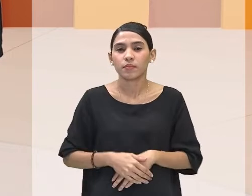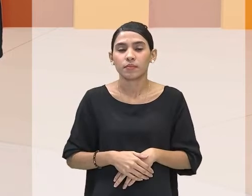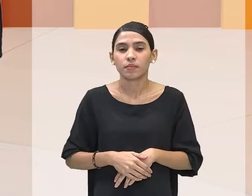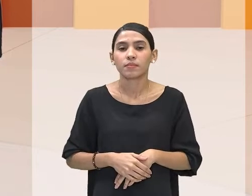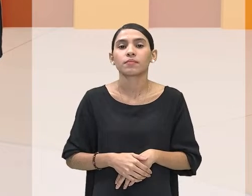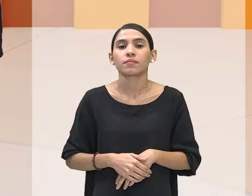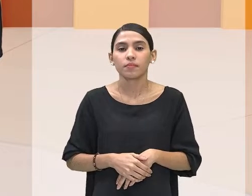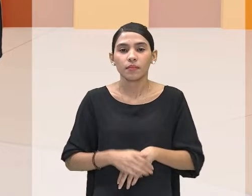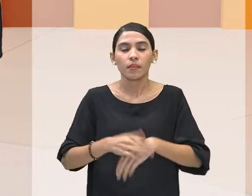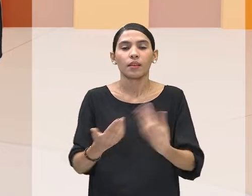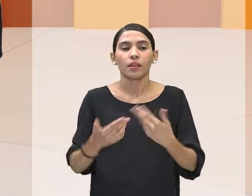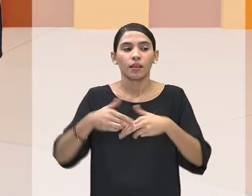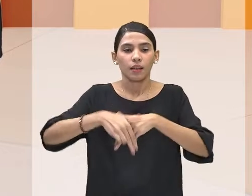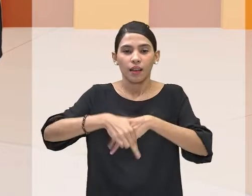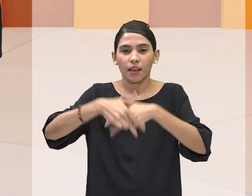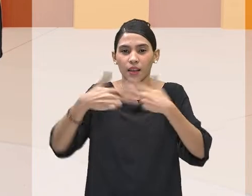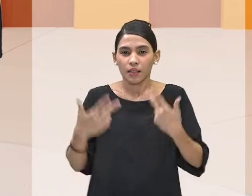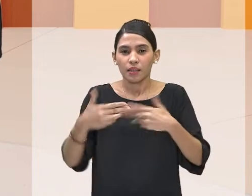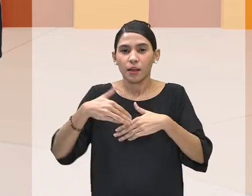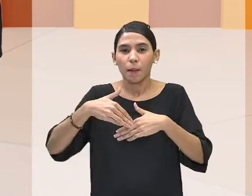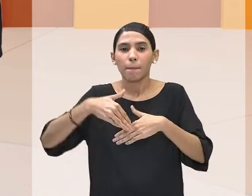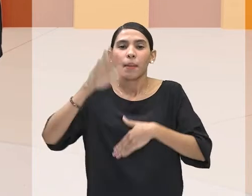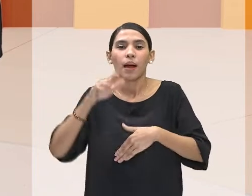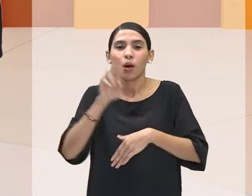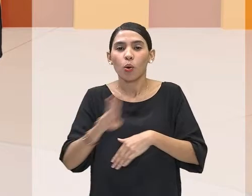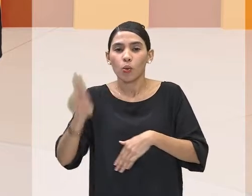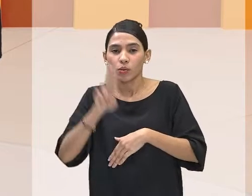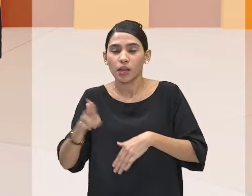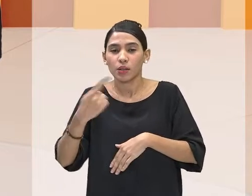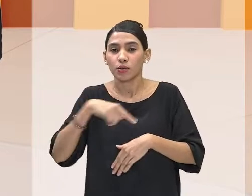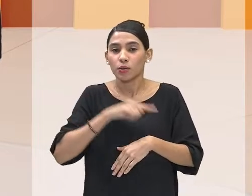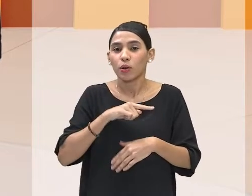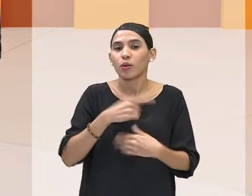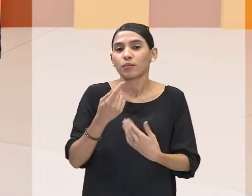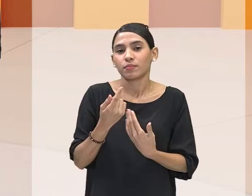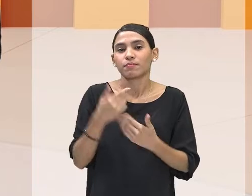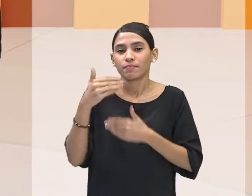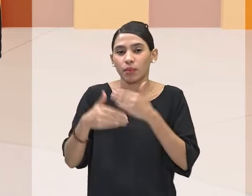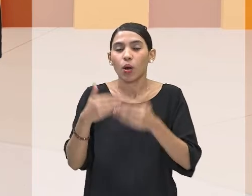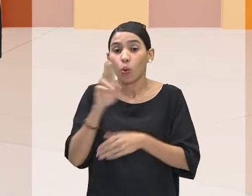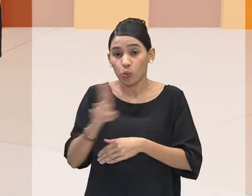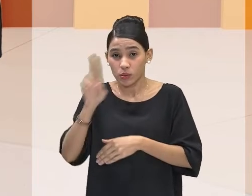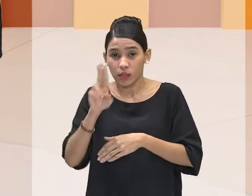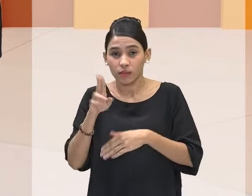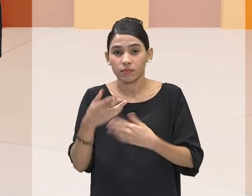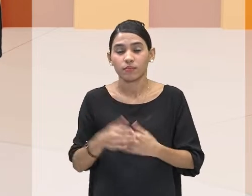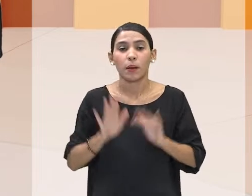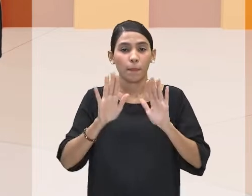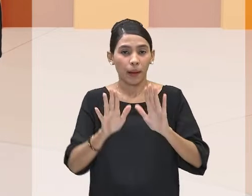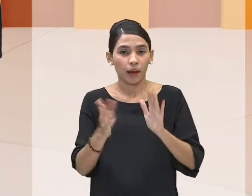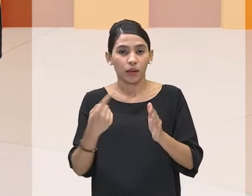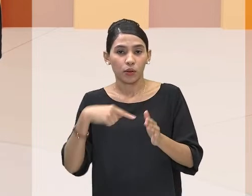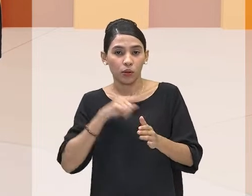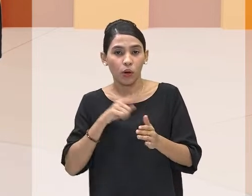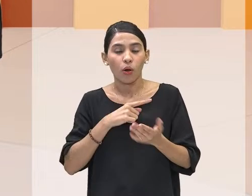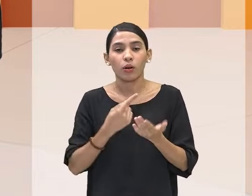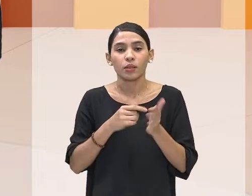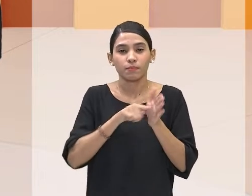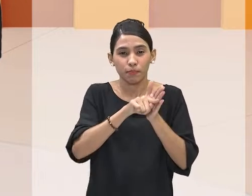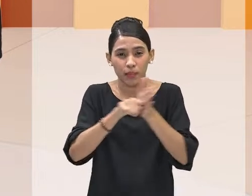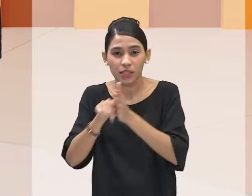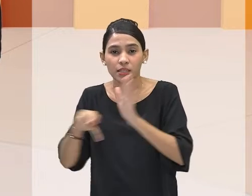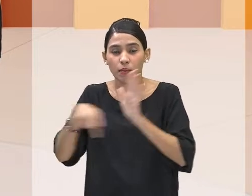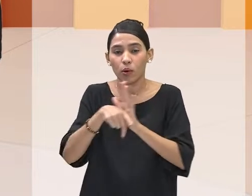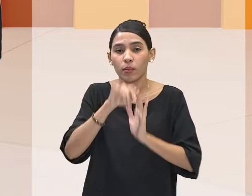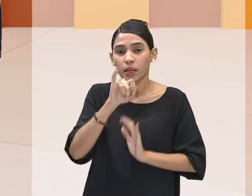etnia seria o termo mais adequado para que a gente pudesse utilizar ao longo dessa aula. Mas como a gente vai utilizar os dados do